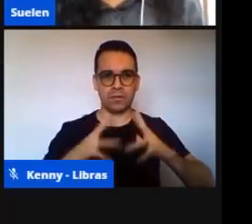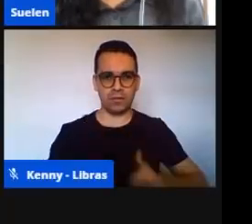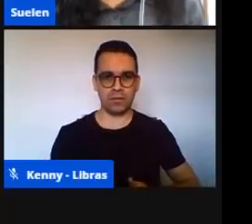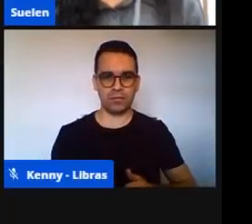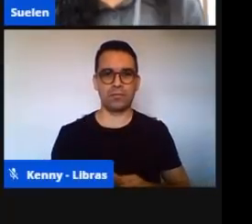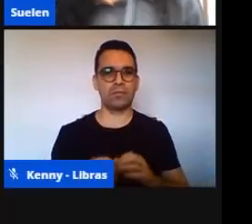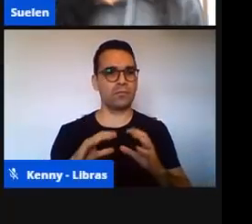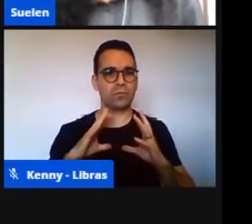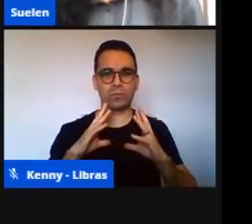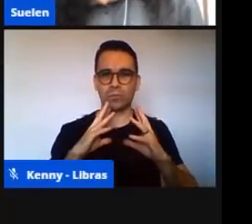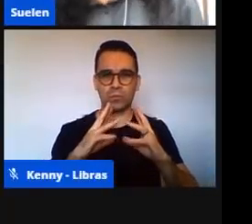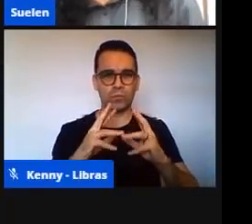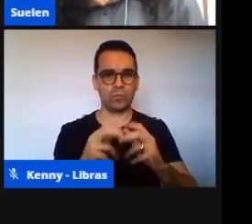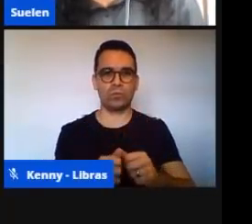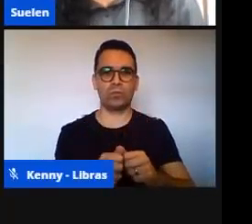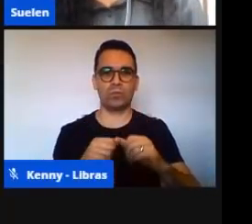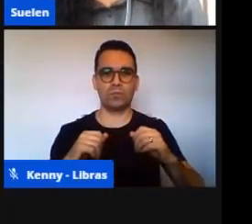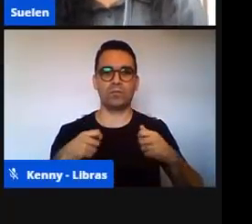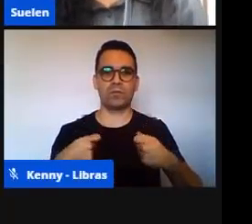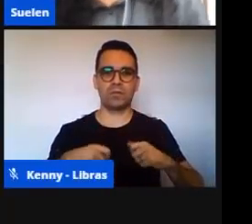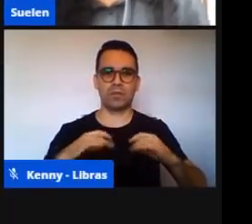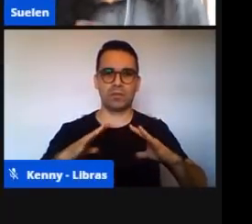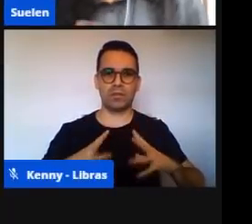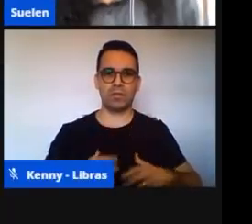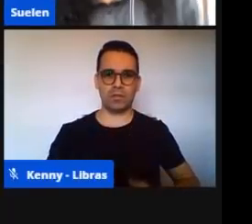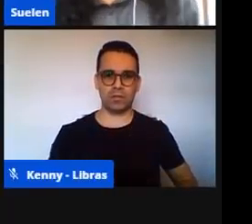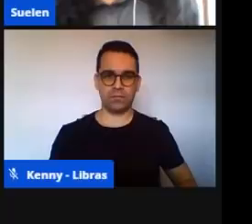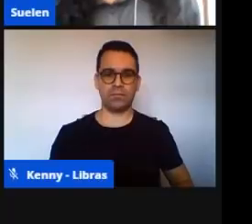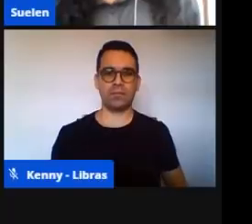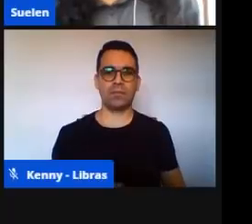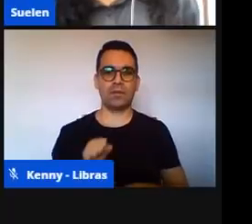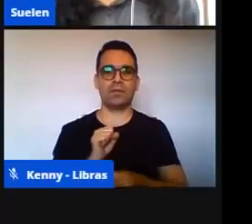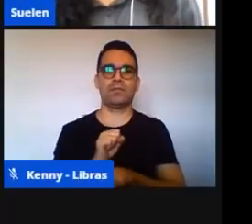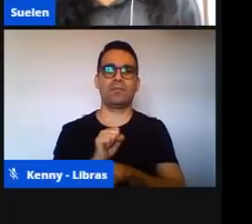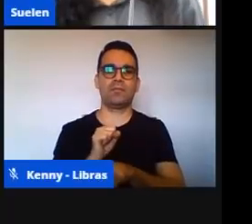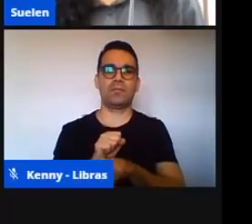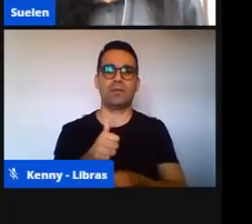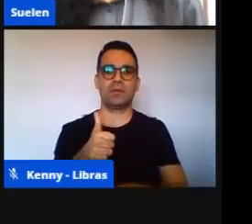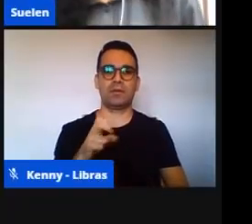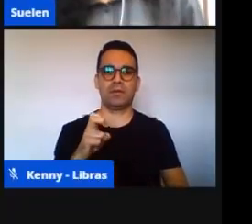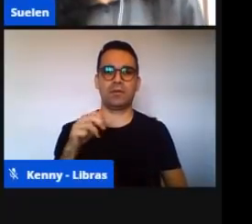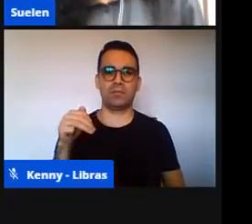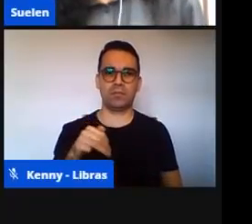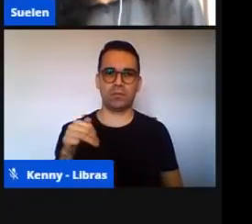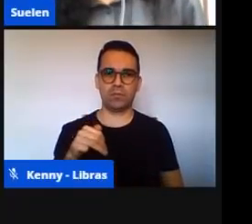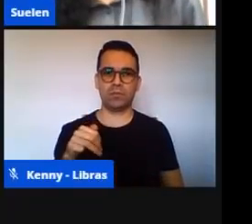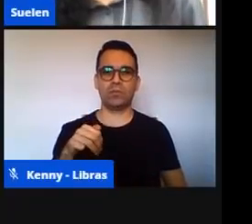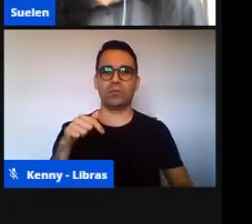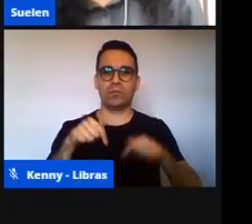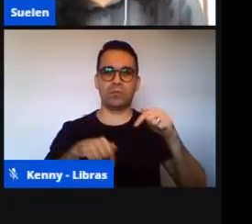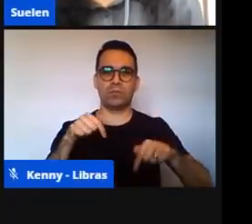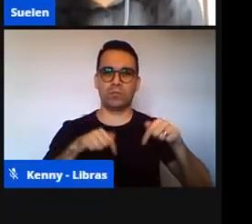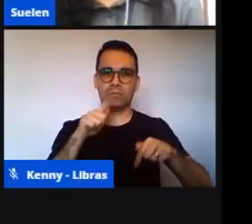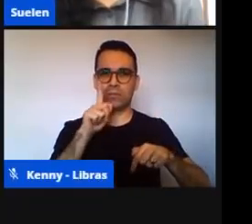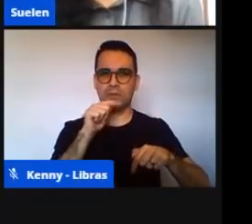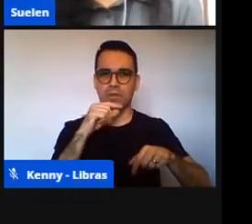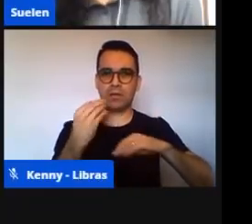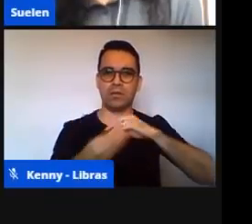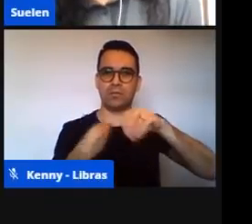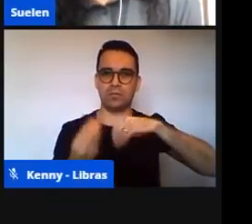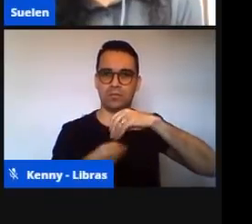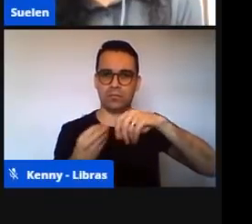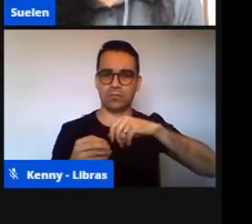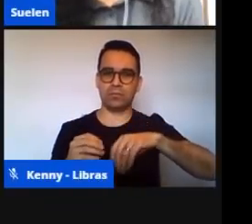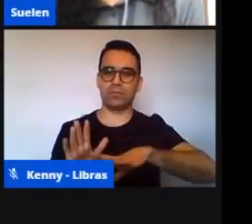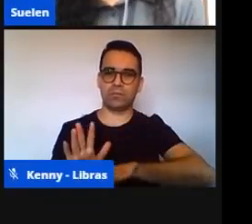de água, esperar 15 minutos, depois proceder o enxágue, para assim a gente poder consumir, né? Para poder